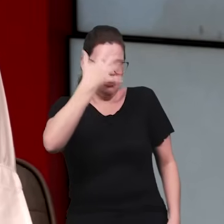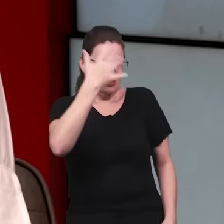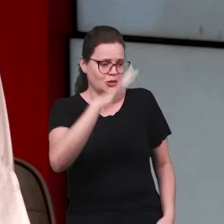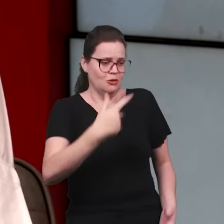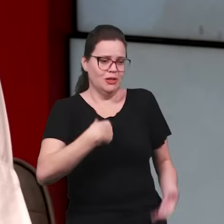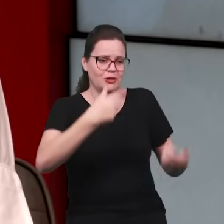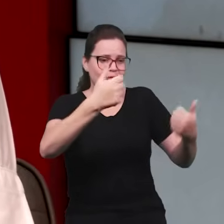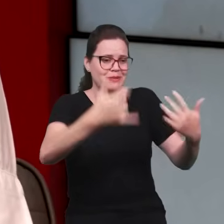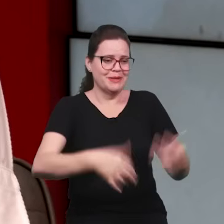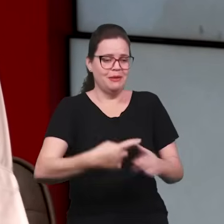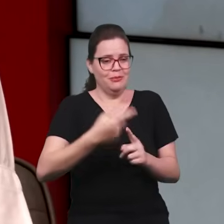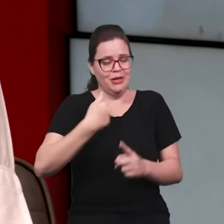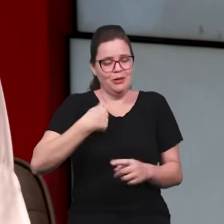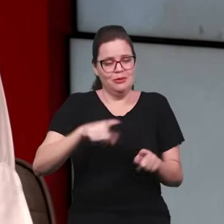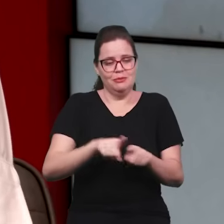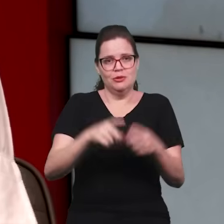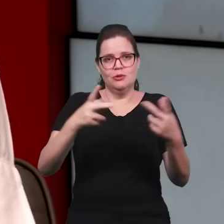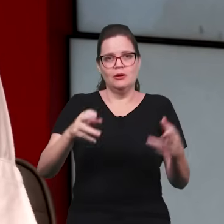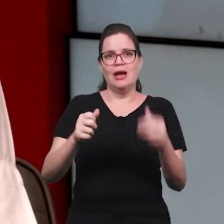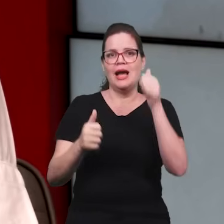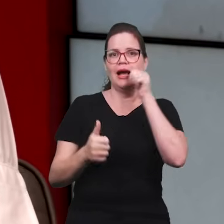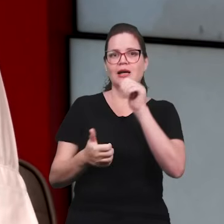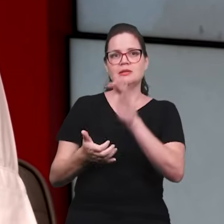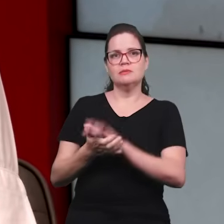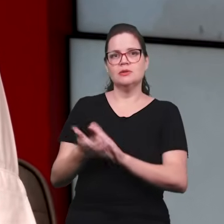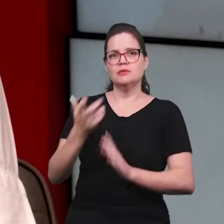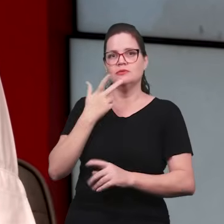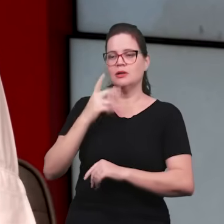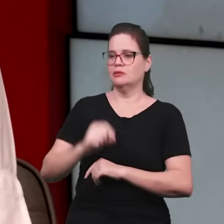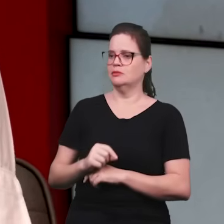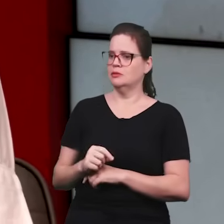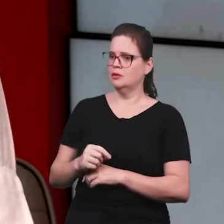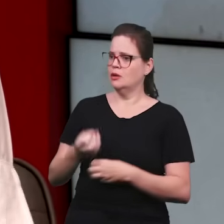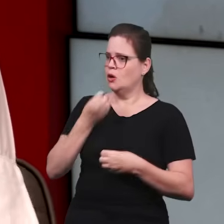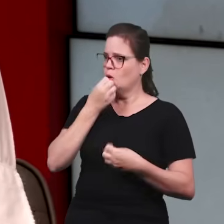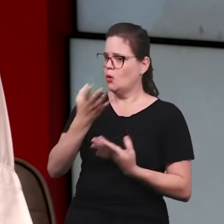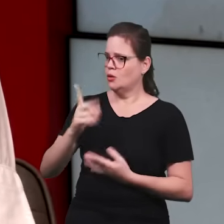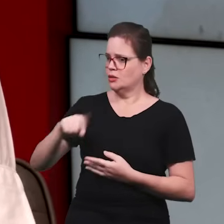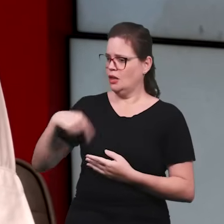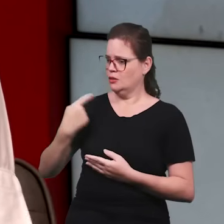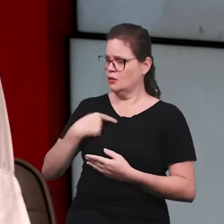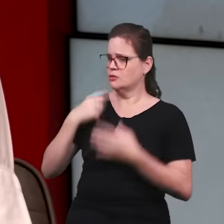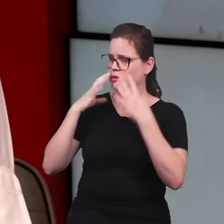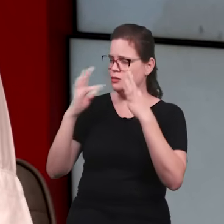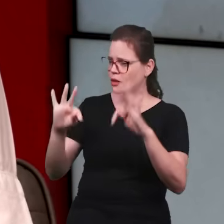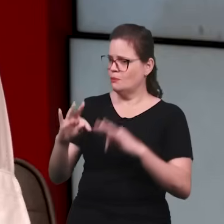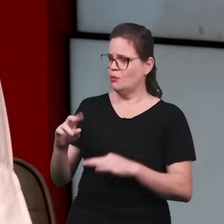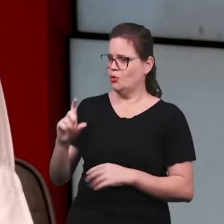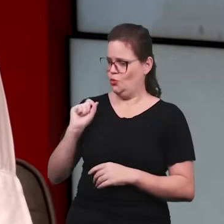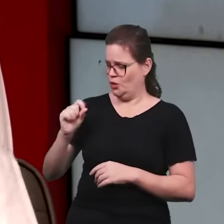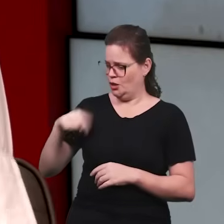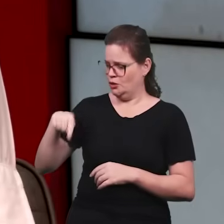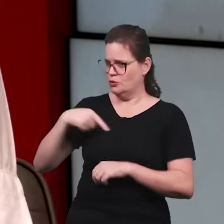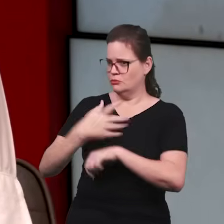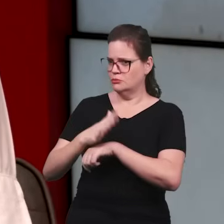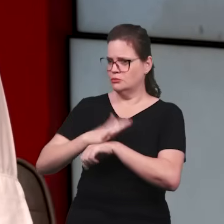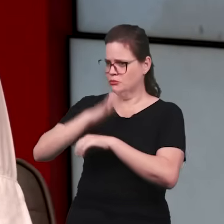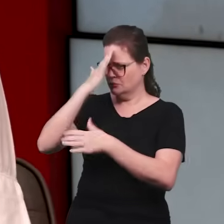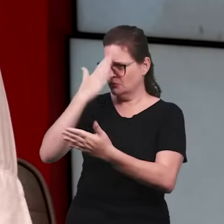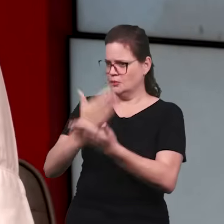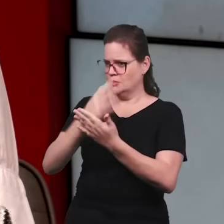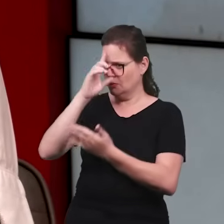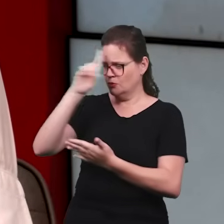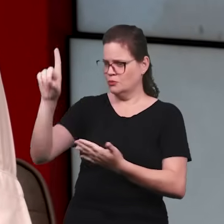pessoas. E a esposa virou para ele e falou assim, fala o que nós estamos vivendo. Prega o que nós estamos vivendo. Nós estamos crendo num Deus do